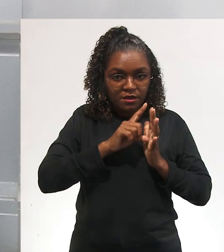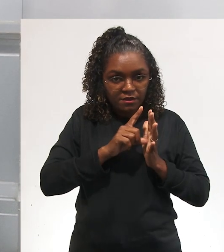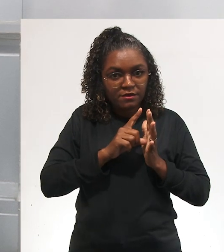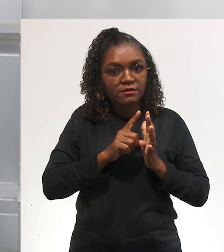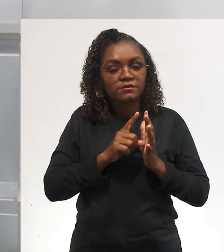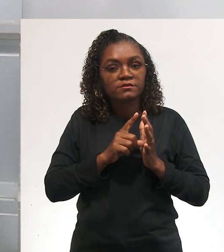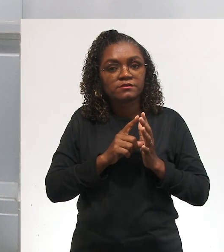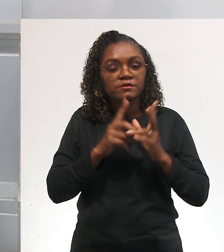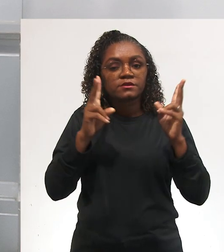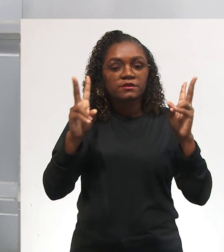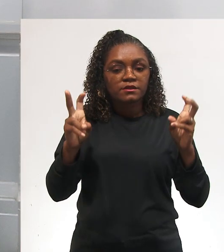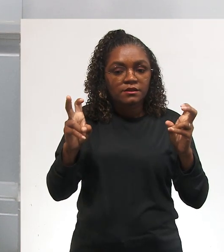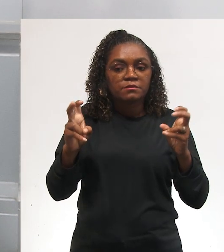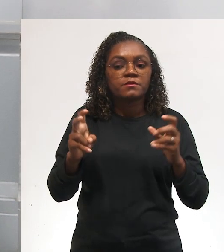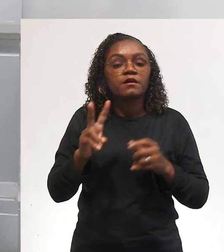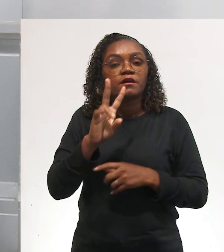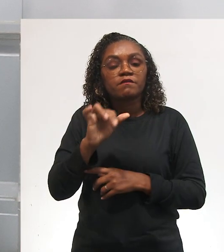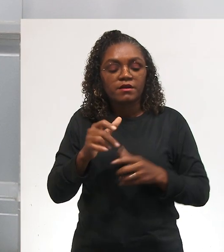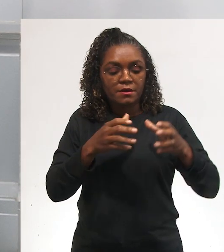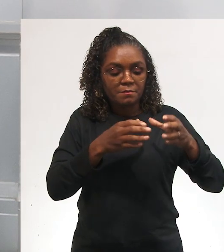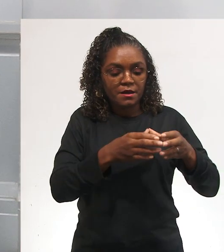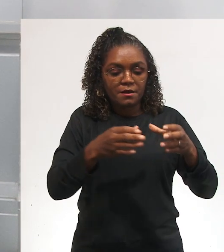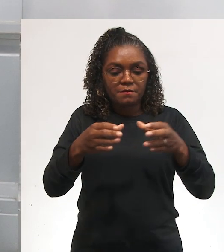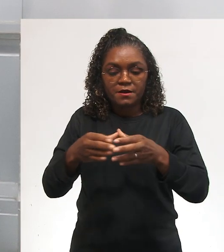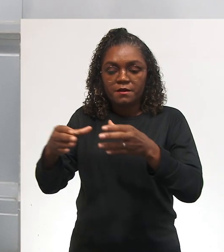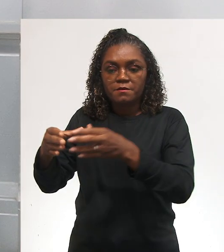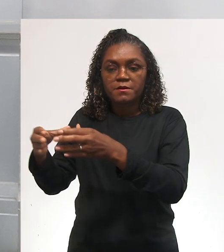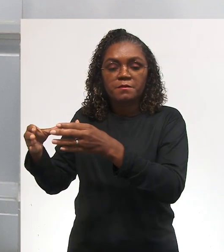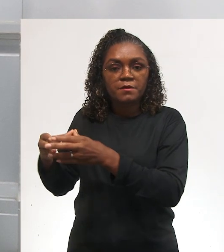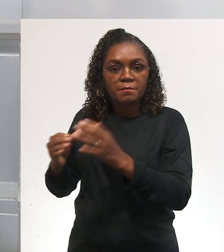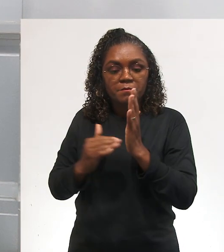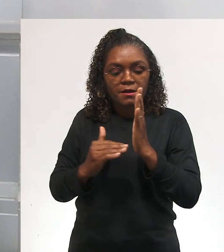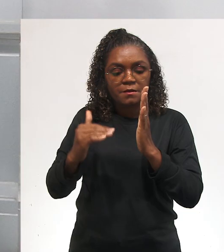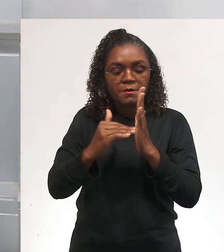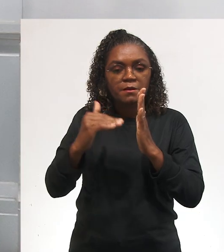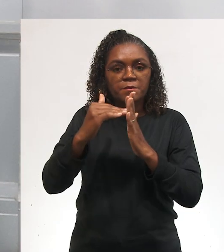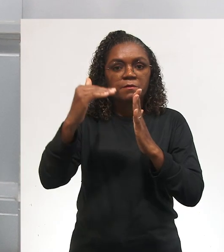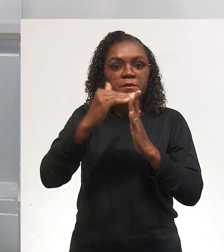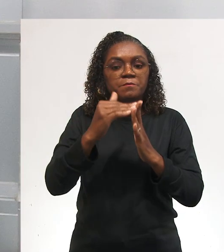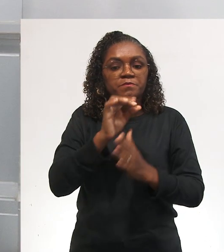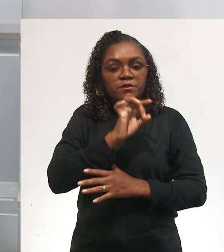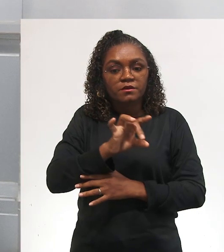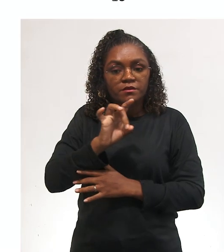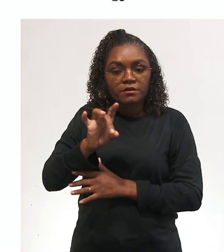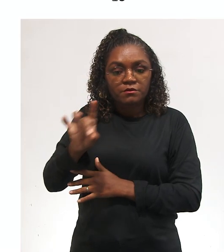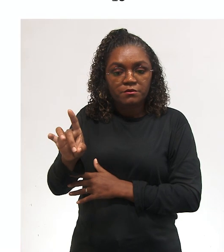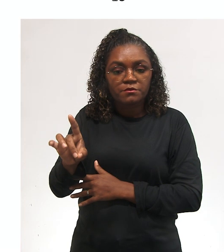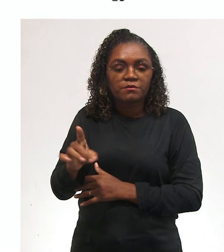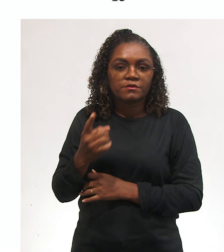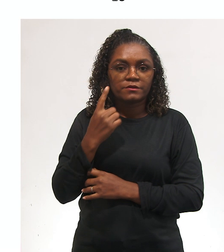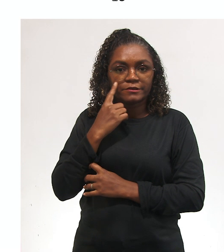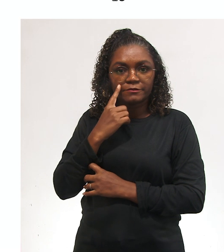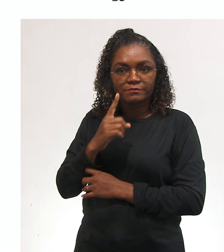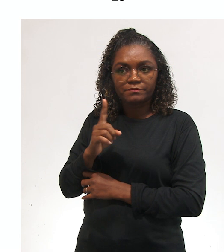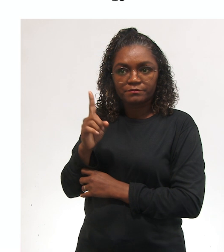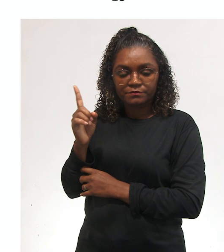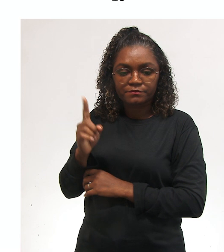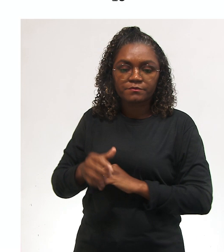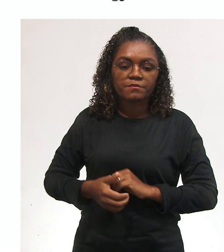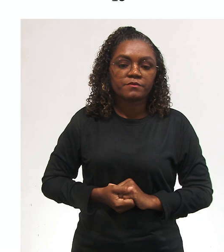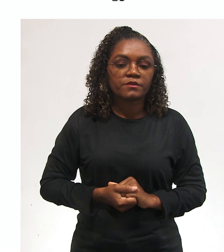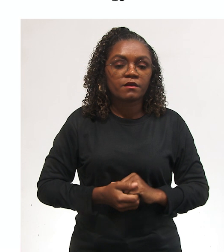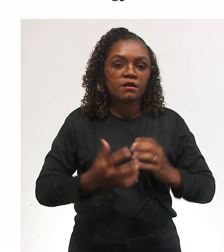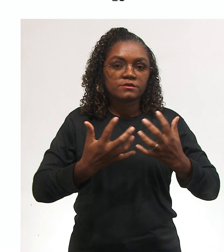ou dos questionários, ou das entrevistas, a gente vai classificar em categorias. Para cada categoria, a gente vai atribuir uma espinha